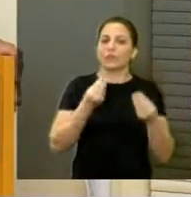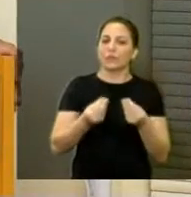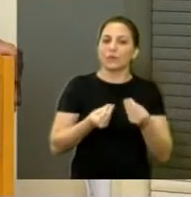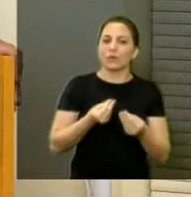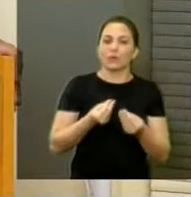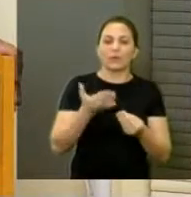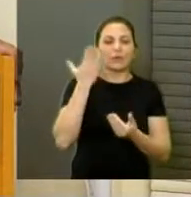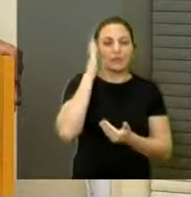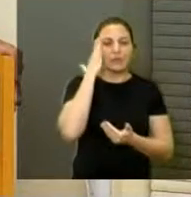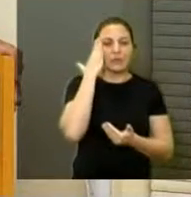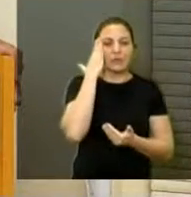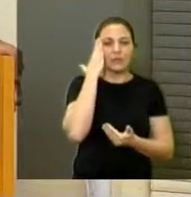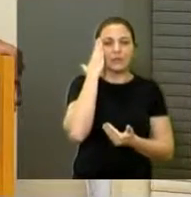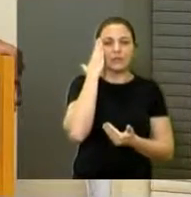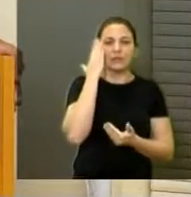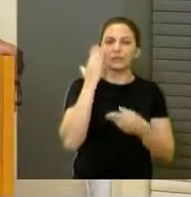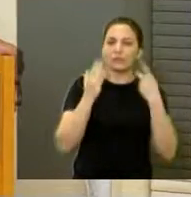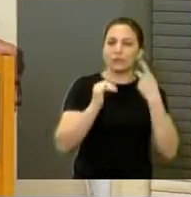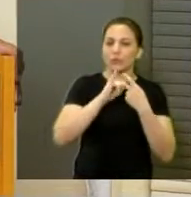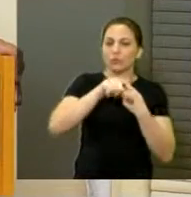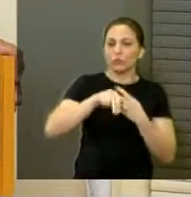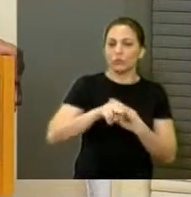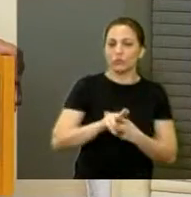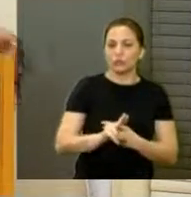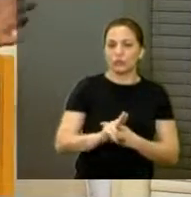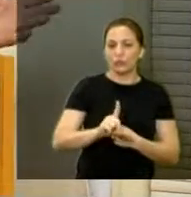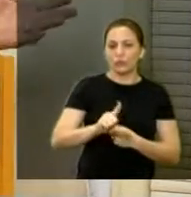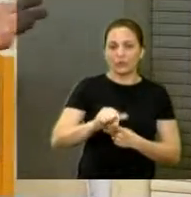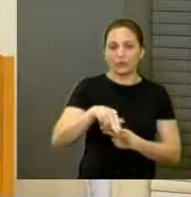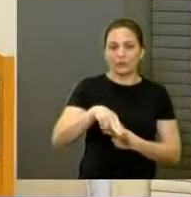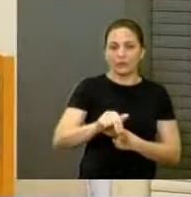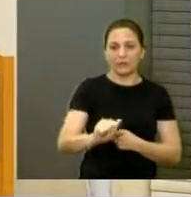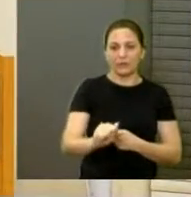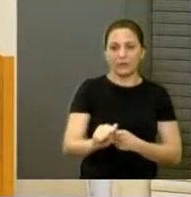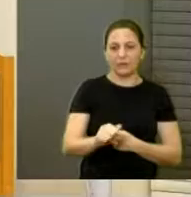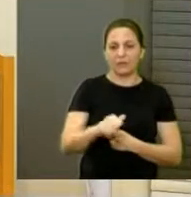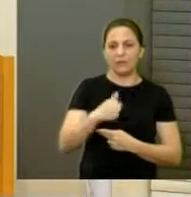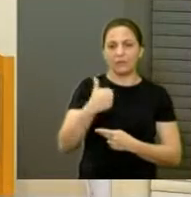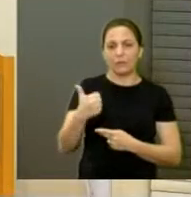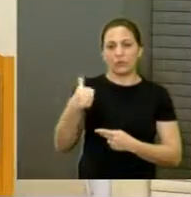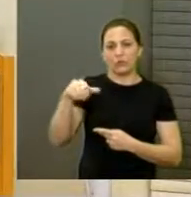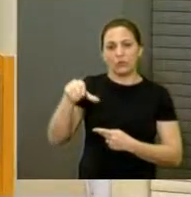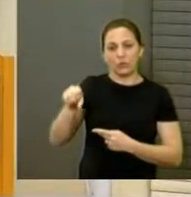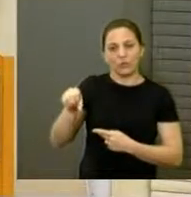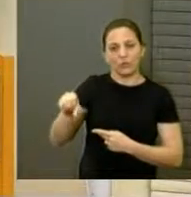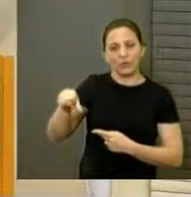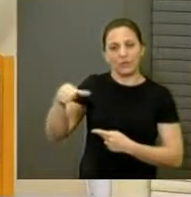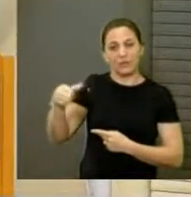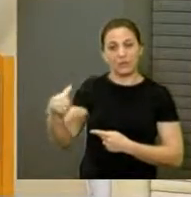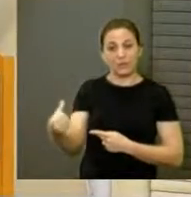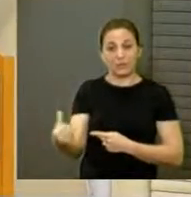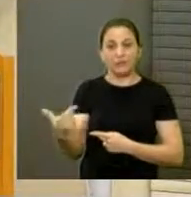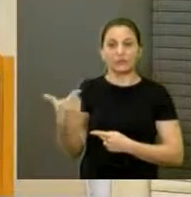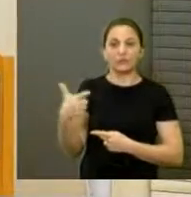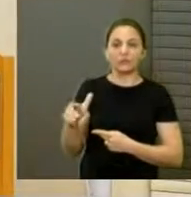Pedrinho. A vereadora Juliana vem aqui, fala que desde 96 que não tinha